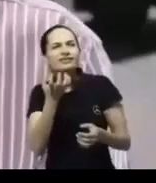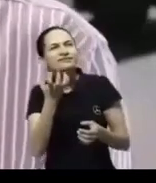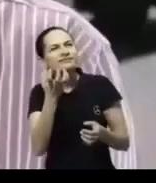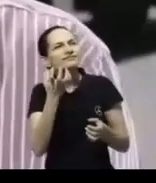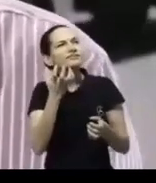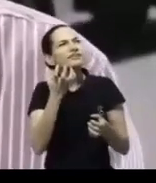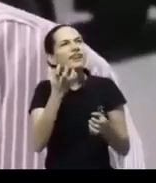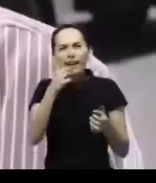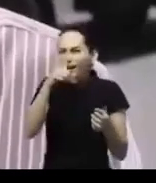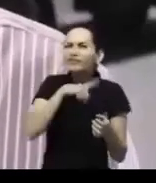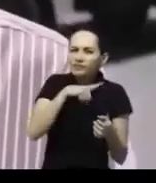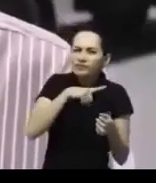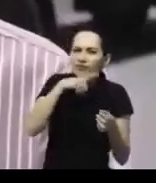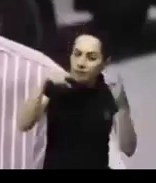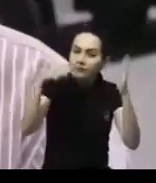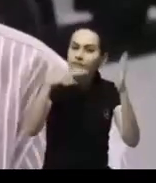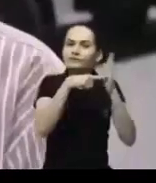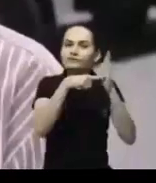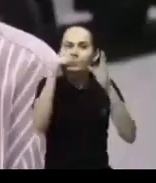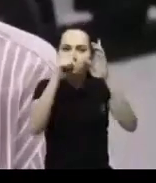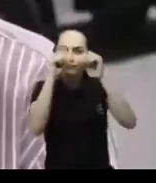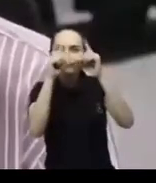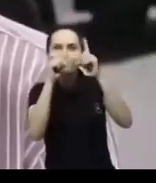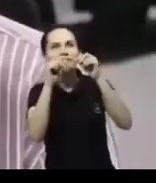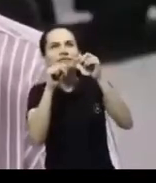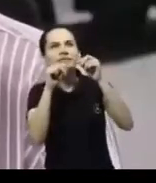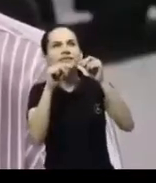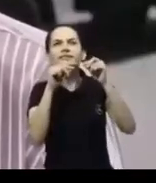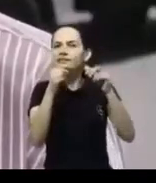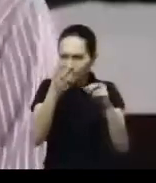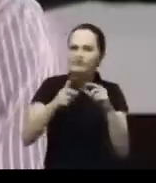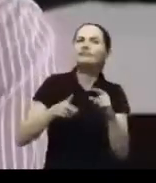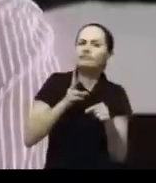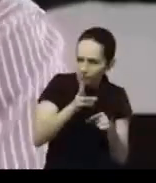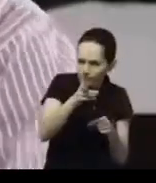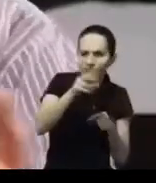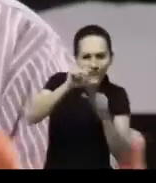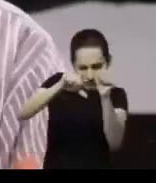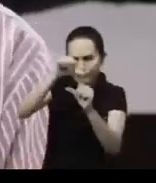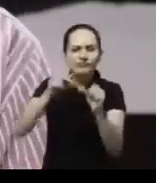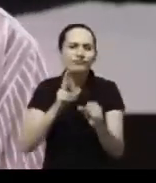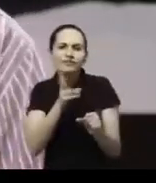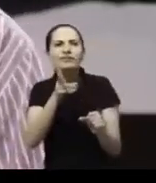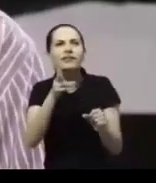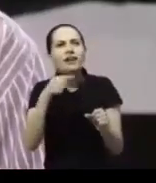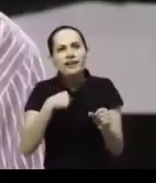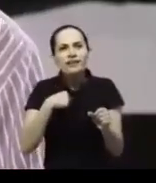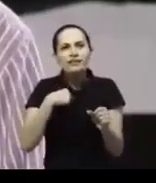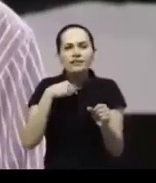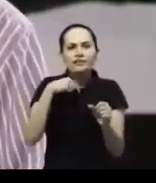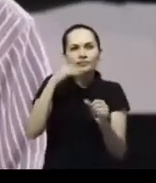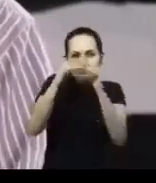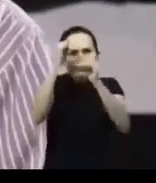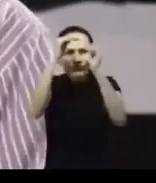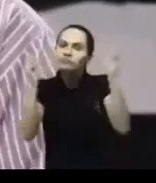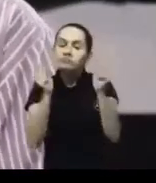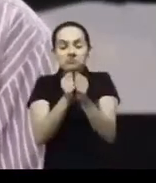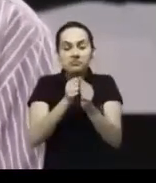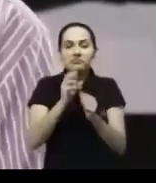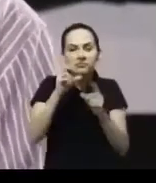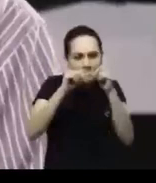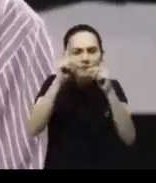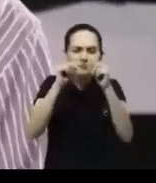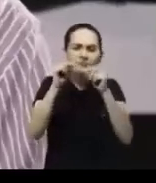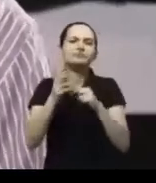E a Mercedes estava crescendo. Então, eu cresci junto com a Mercedes. Resumindo um pouco de tudo isso que eu vivi com a Mercedes, para mim